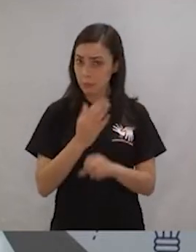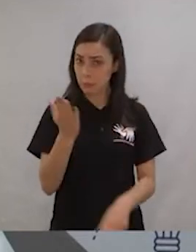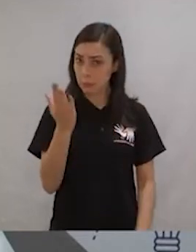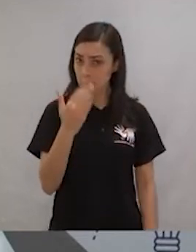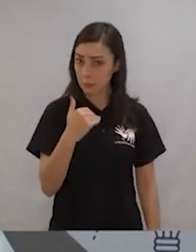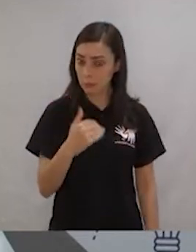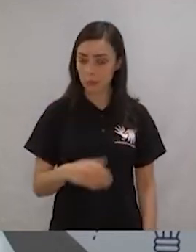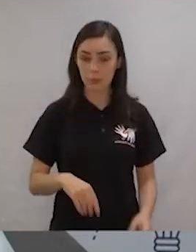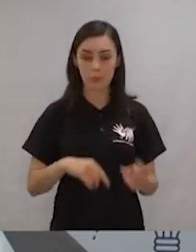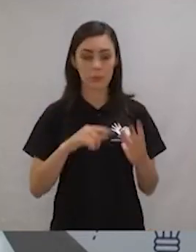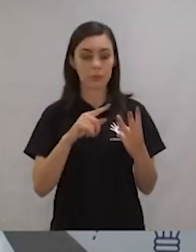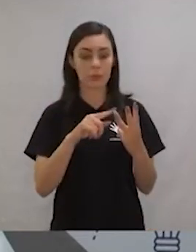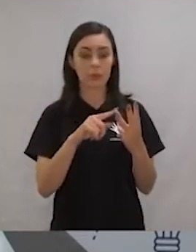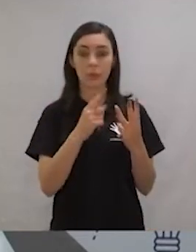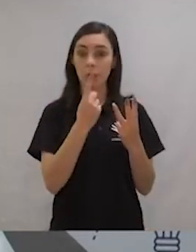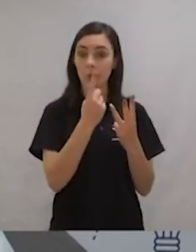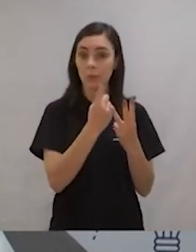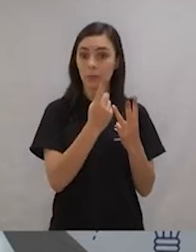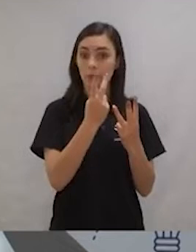fazer a contagem?